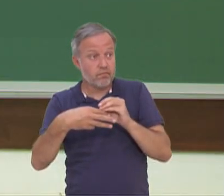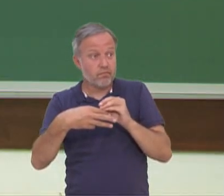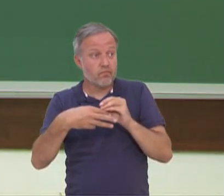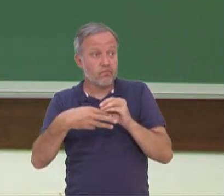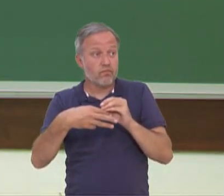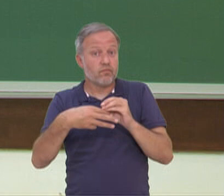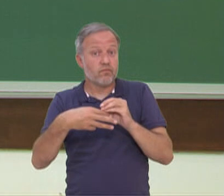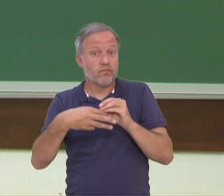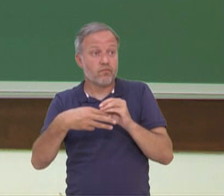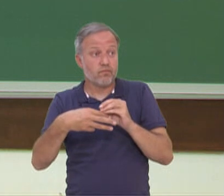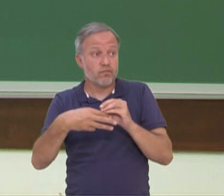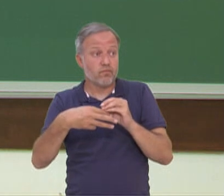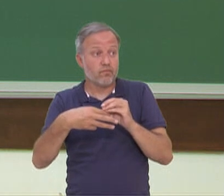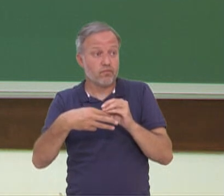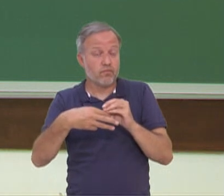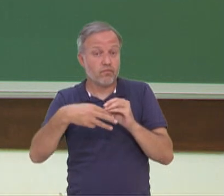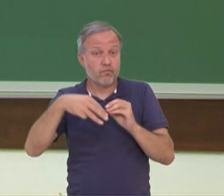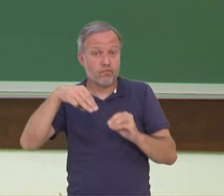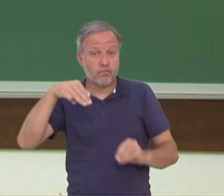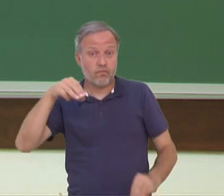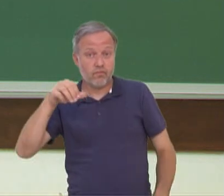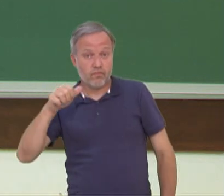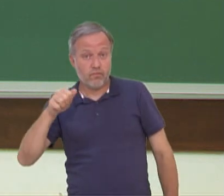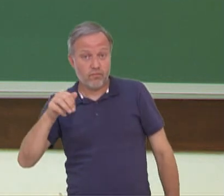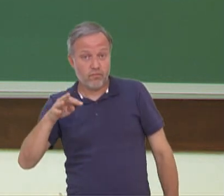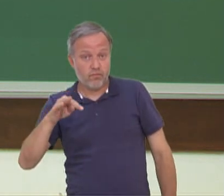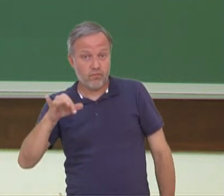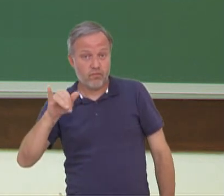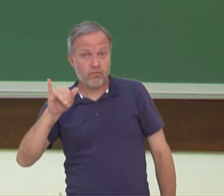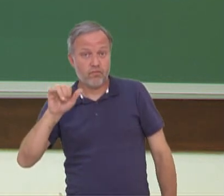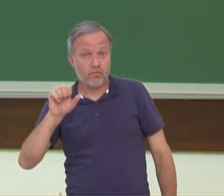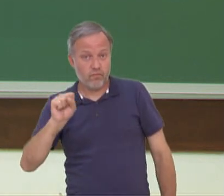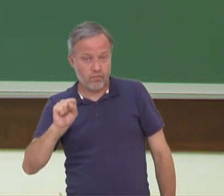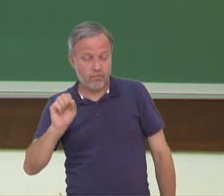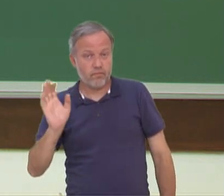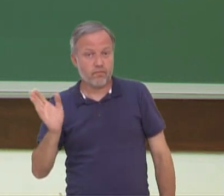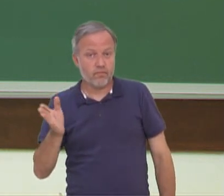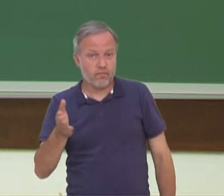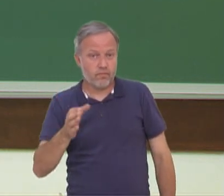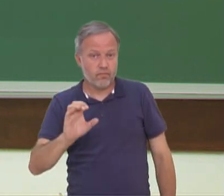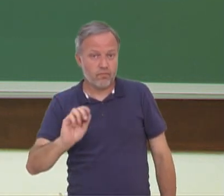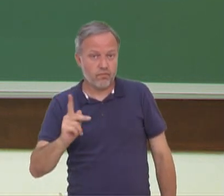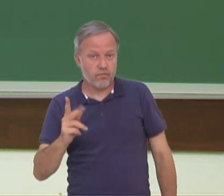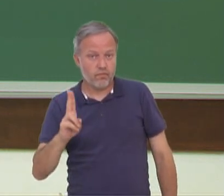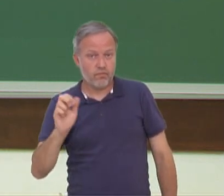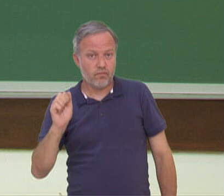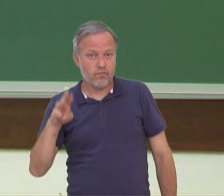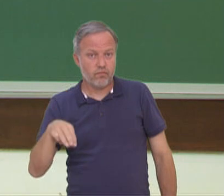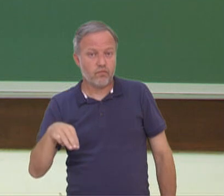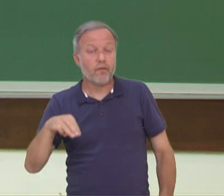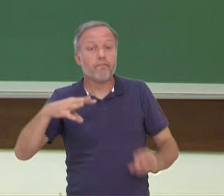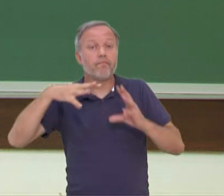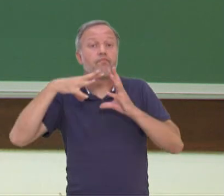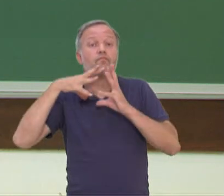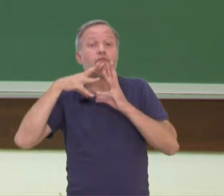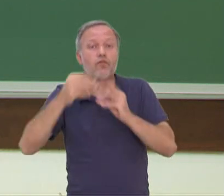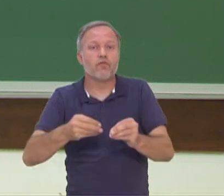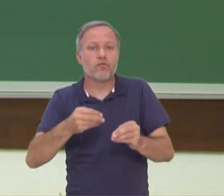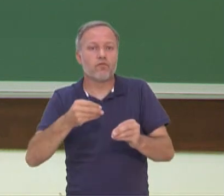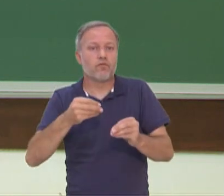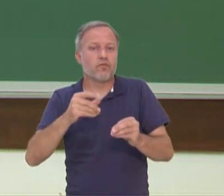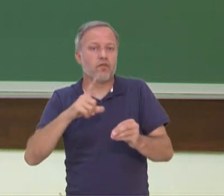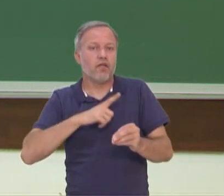quê? Matthias Schleiden e Theodor Schwann. Todos os seres vivos são feitos de células.